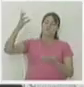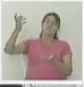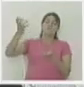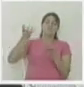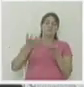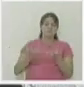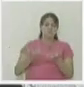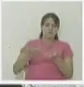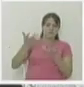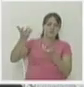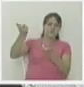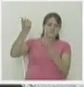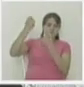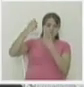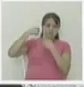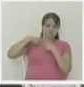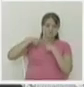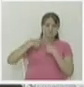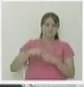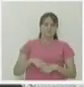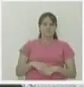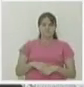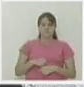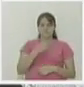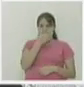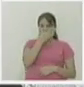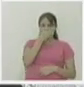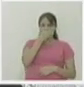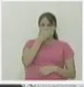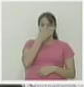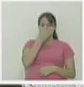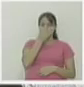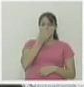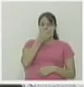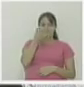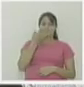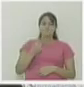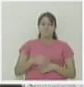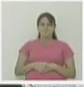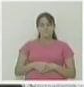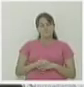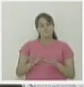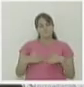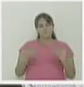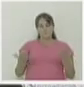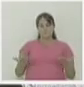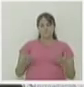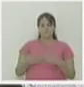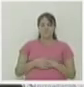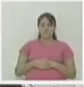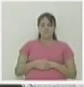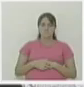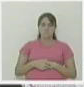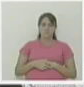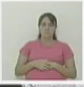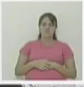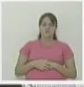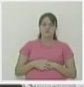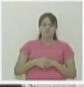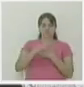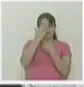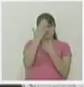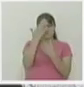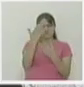tivemos, nos mostra isso. Por isso justamente, em gratidão, e por causa